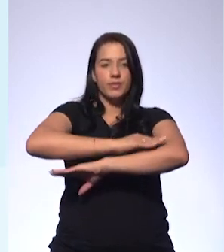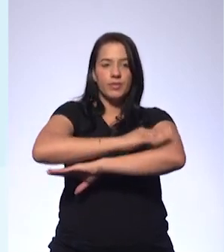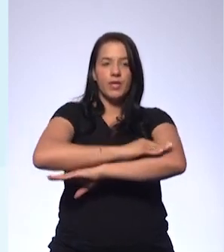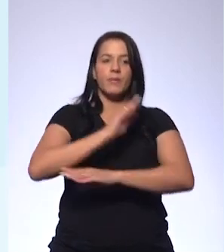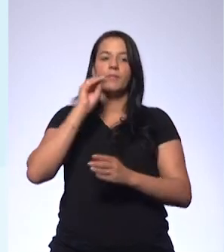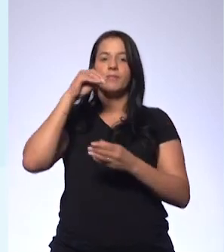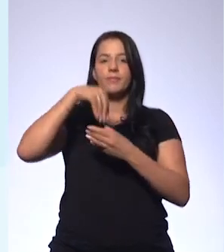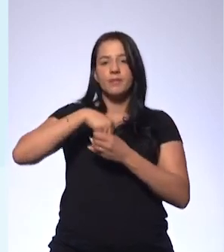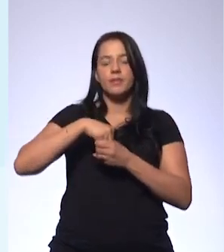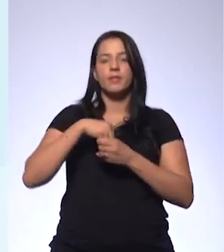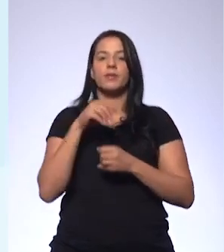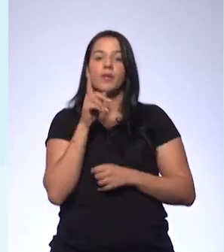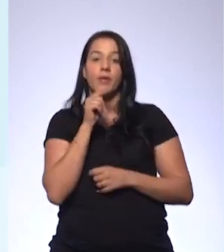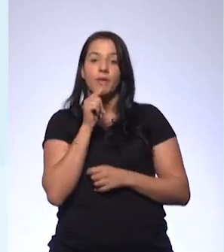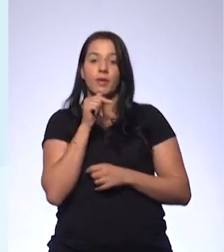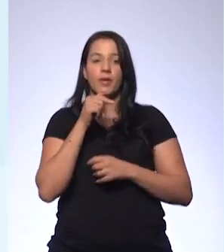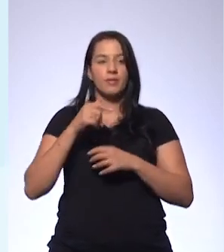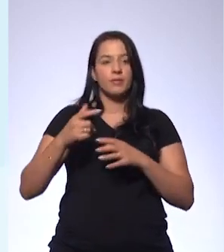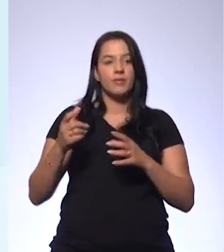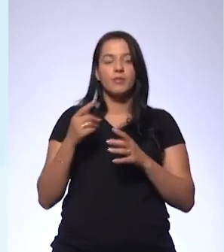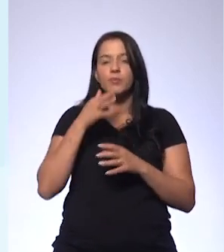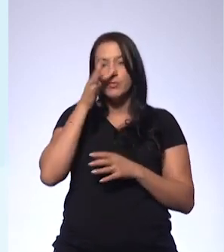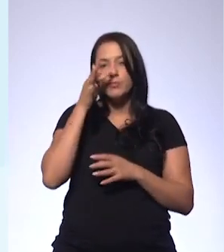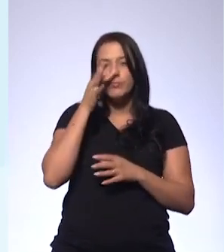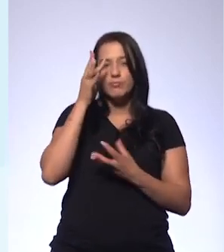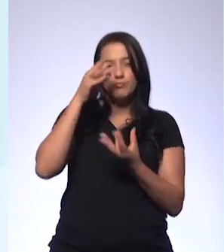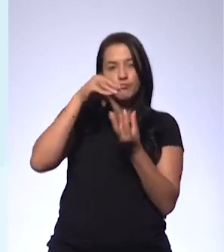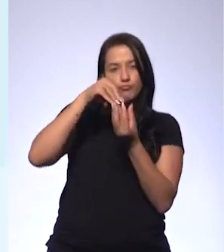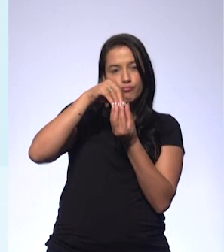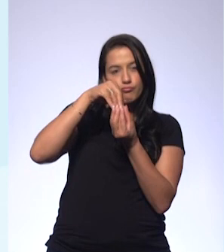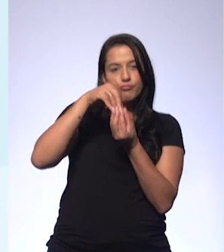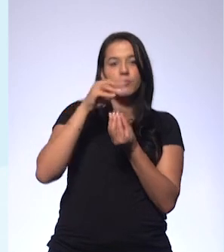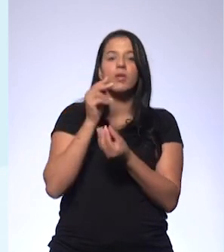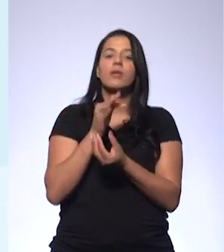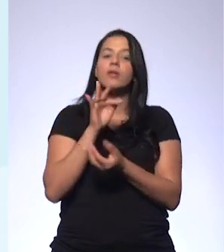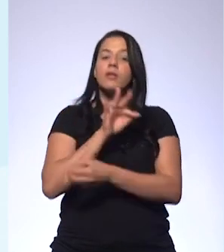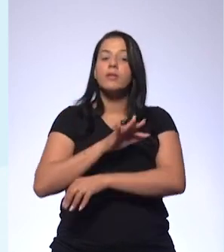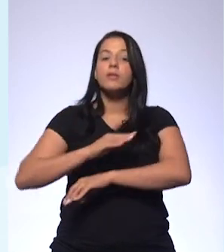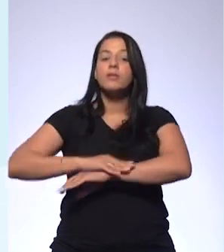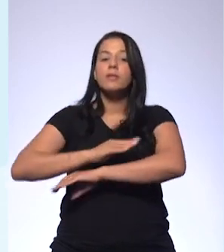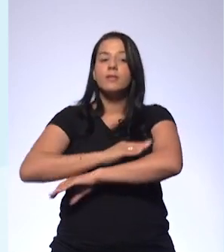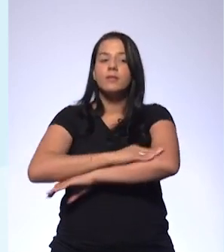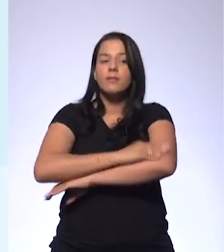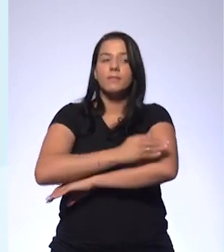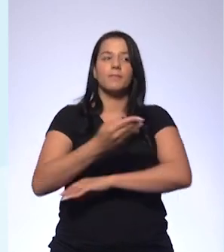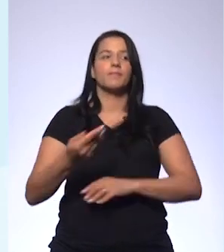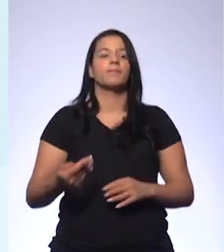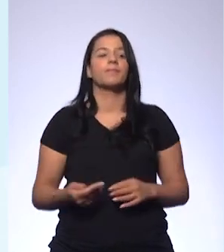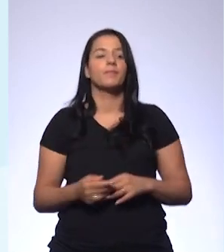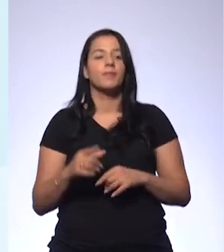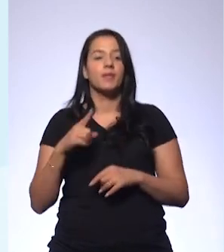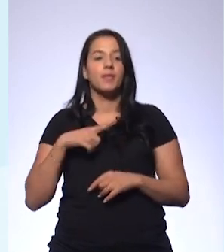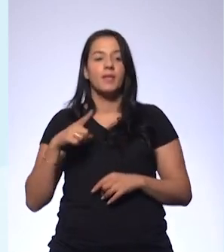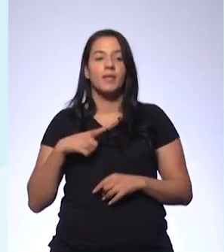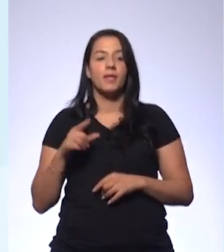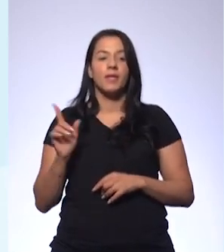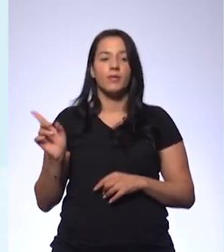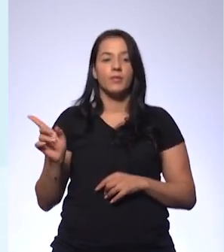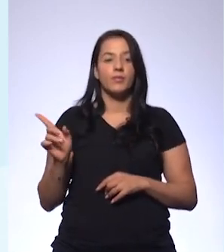né, muito pequenininho assim, dentro de bromélias. Então, a gente tem os endoparasitas, né,